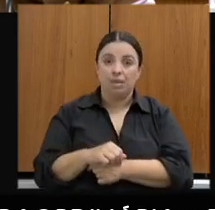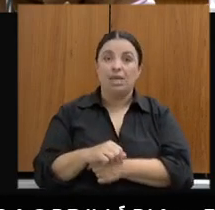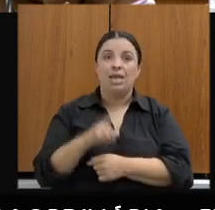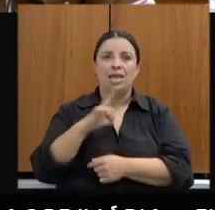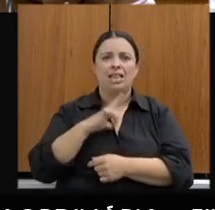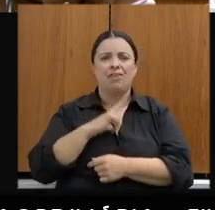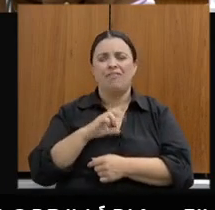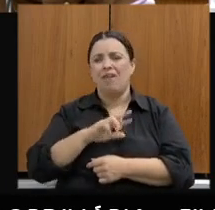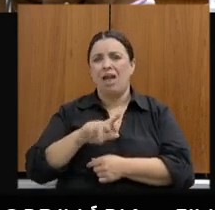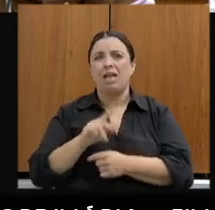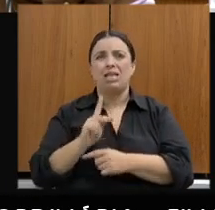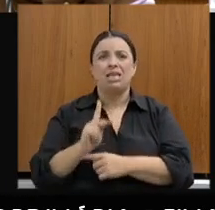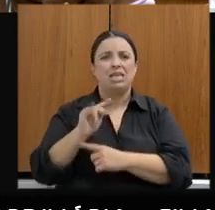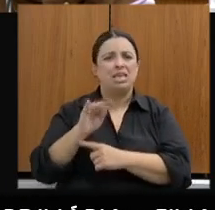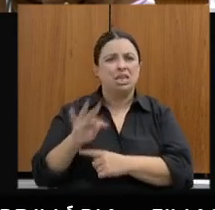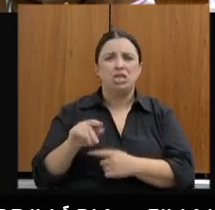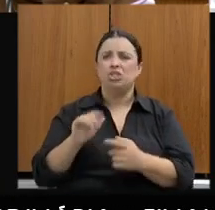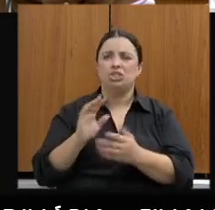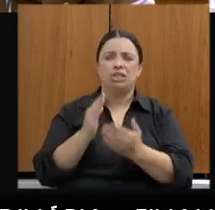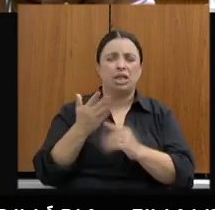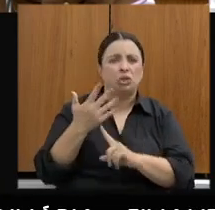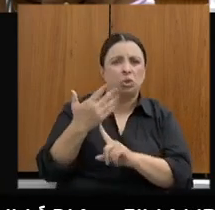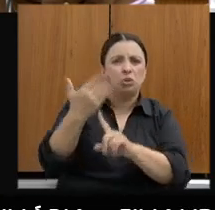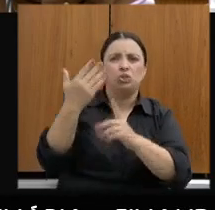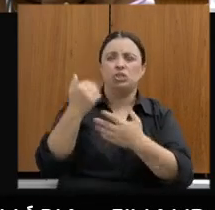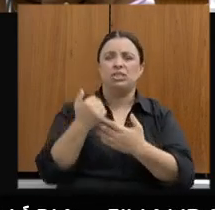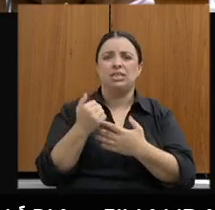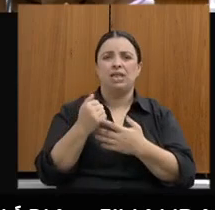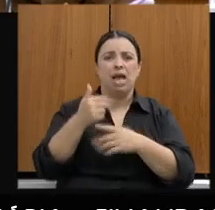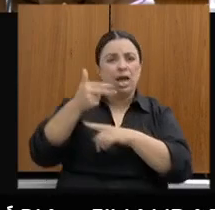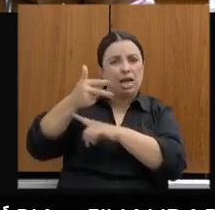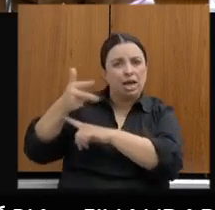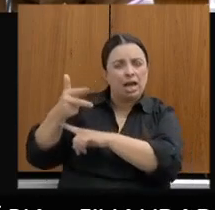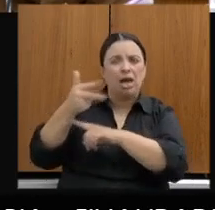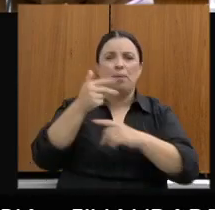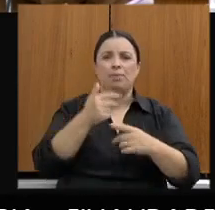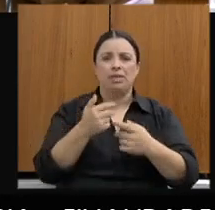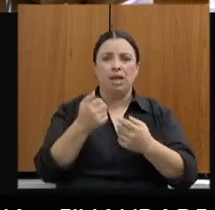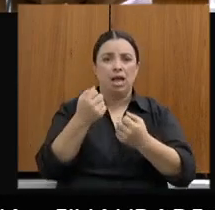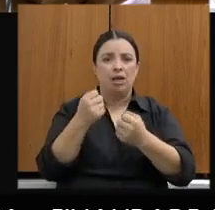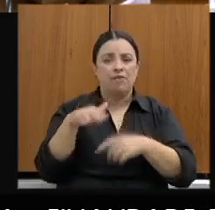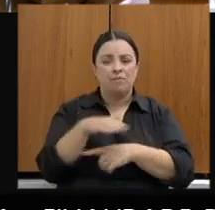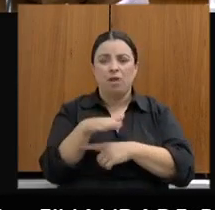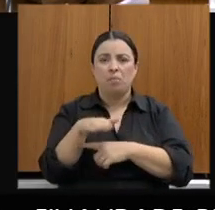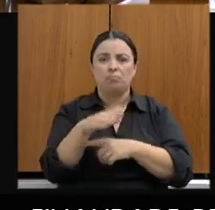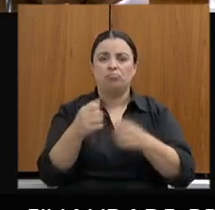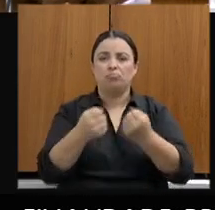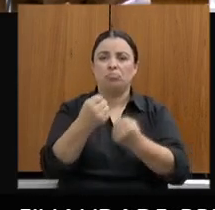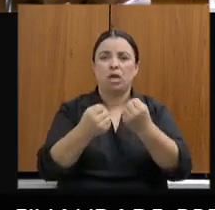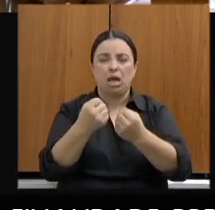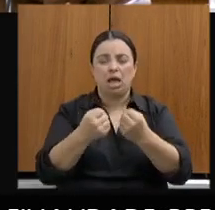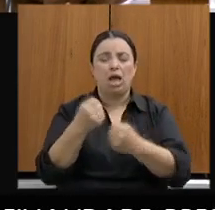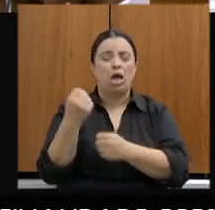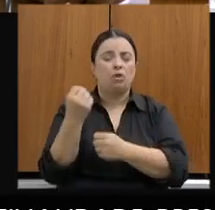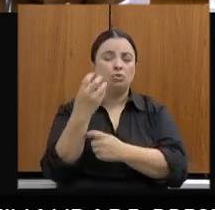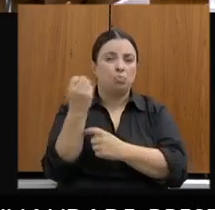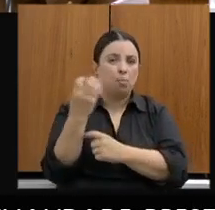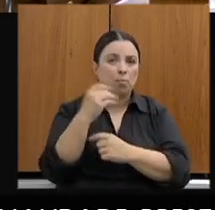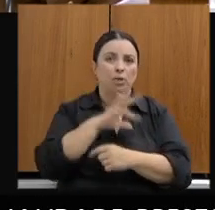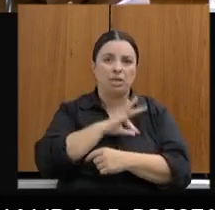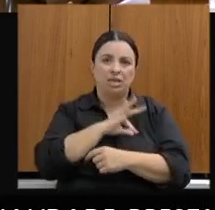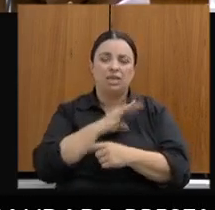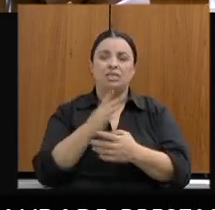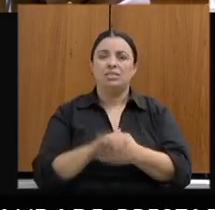de tecnologia câmeras computadores viaturas administrativas e onde para cada um deles é também